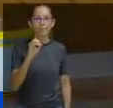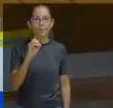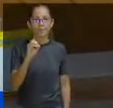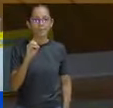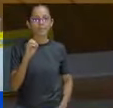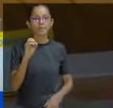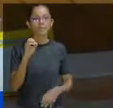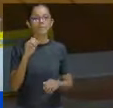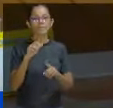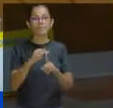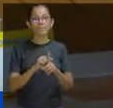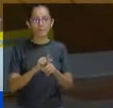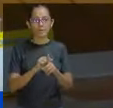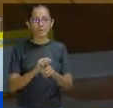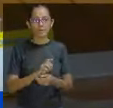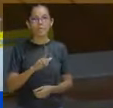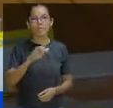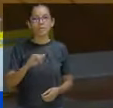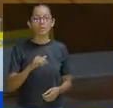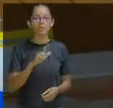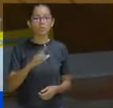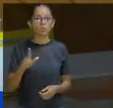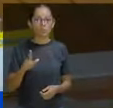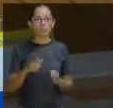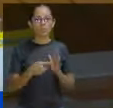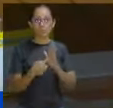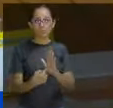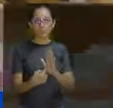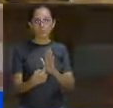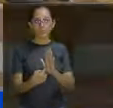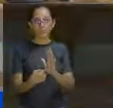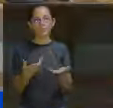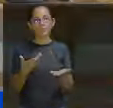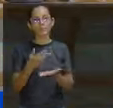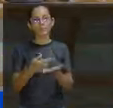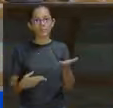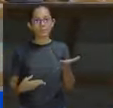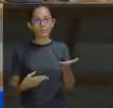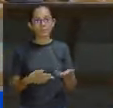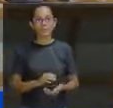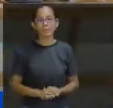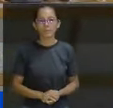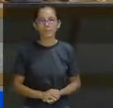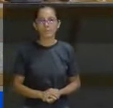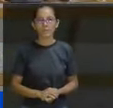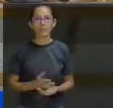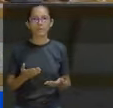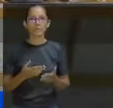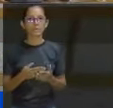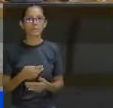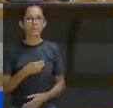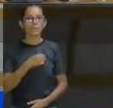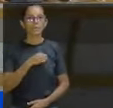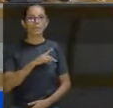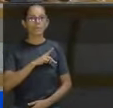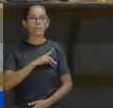documentos que pretende que sejam apreciados. Esse é, em síntese, o relatório. Com a palavra, o Ministério Público, doutora